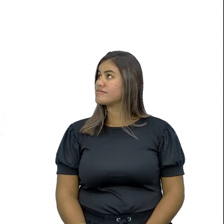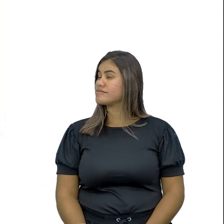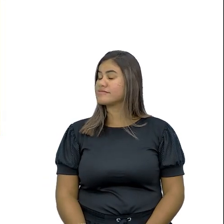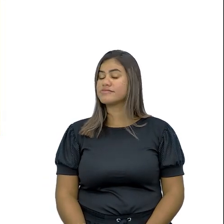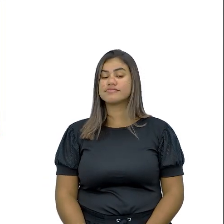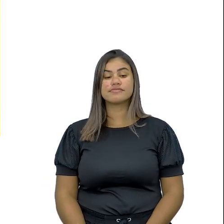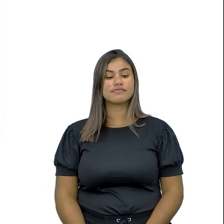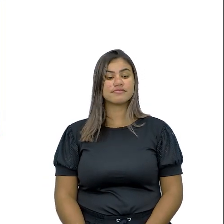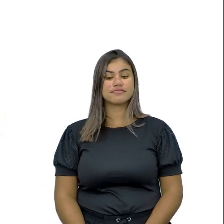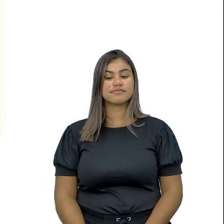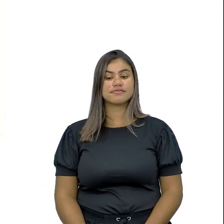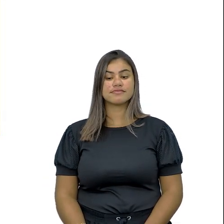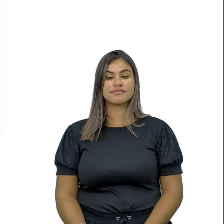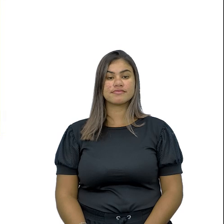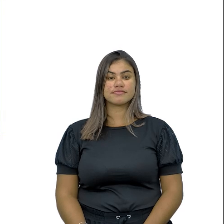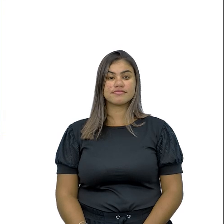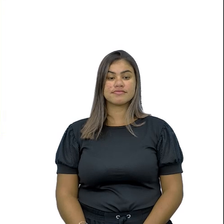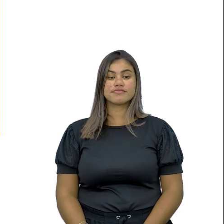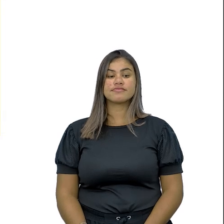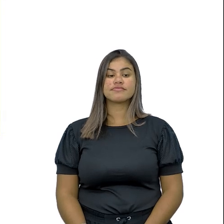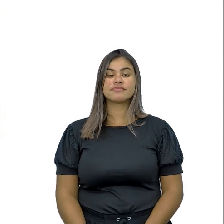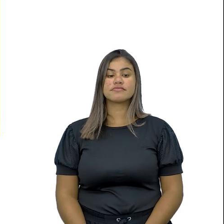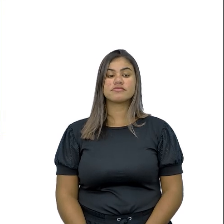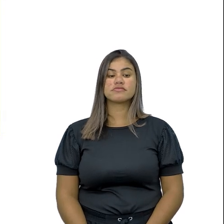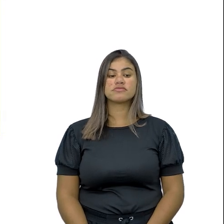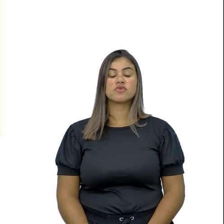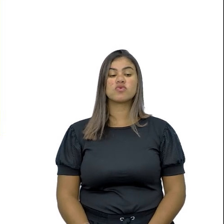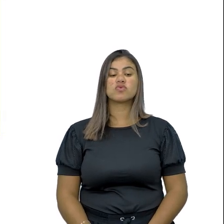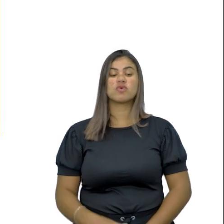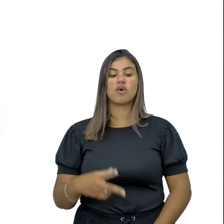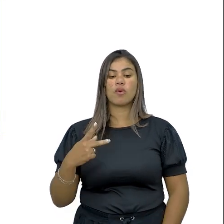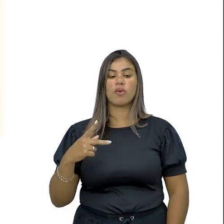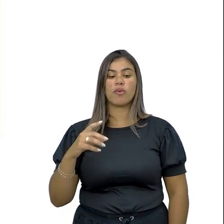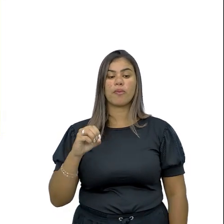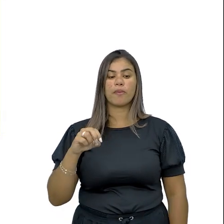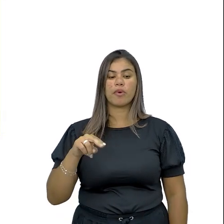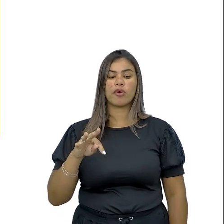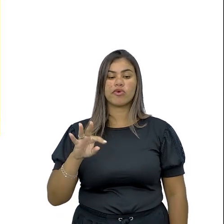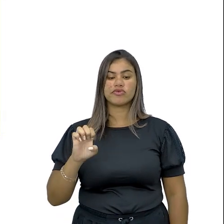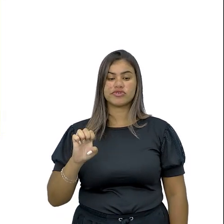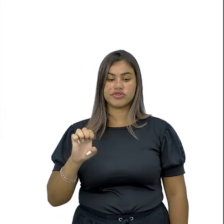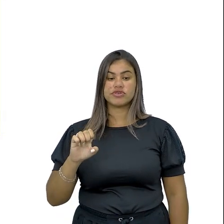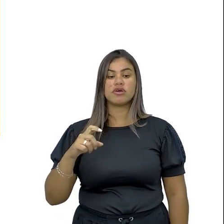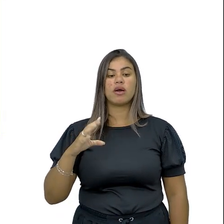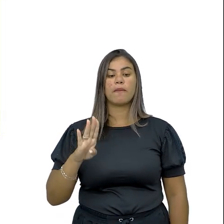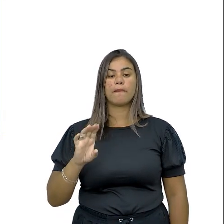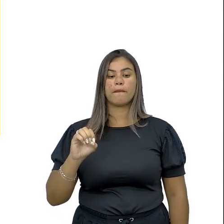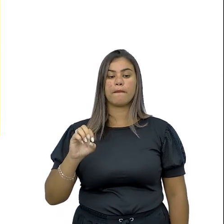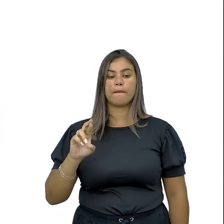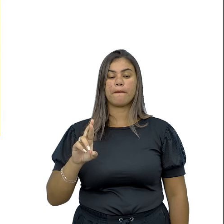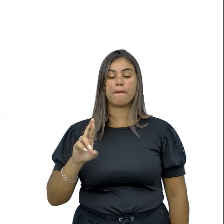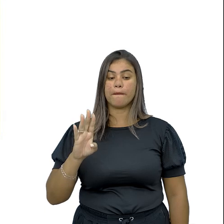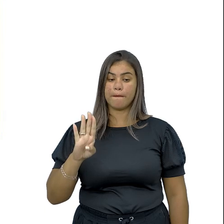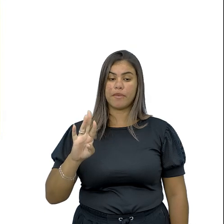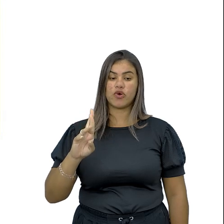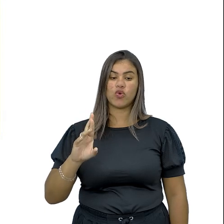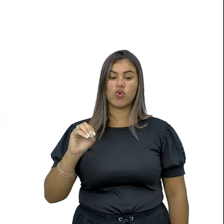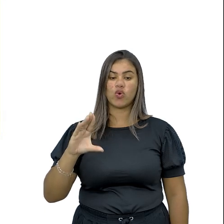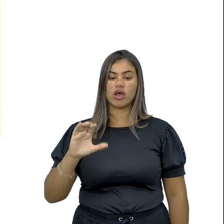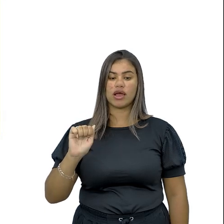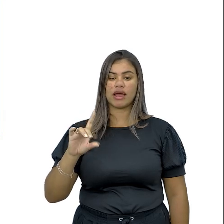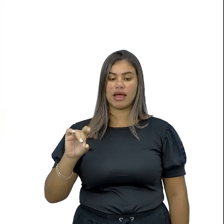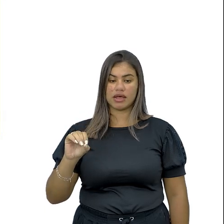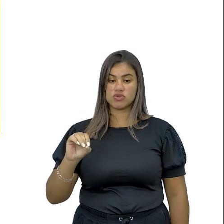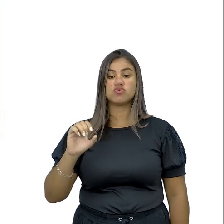um trecho. Segundo Ponte, Brocardo e Oliveira, de 2003, ele diz o seguinte, que investigar